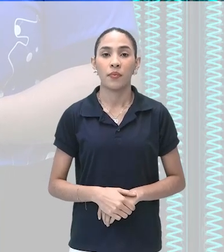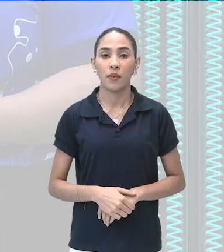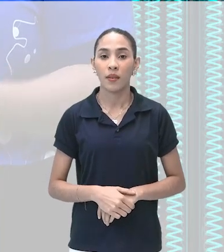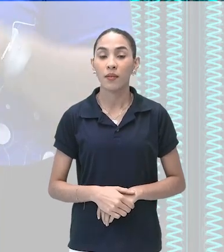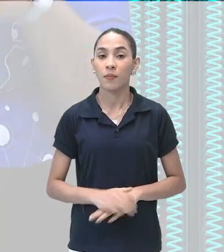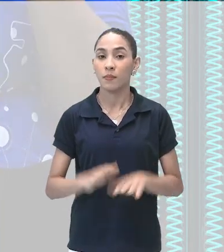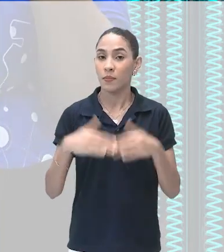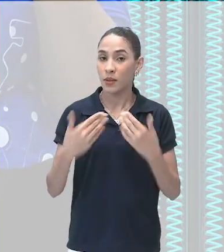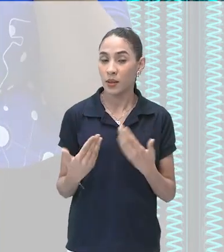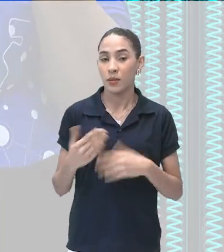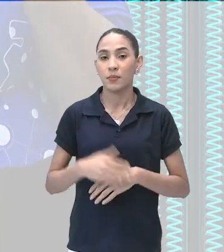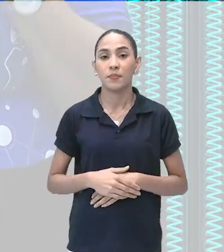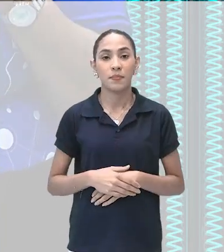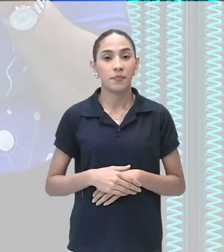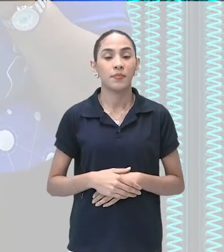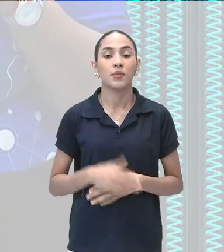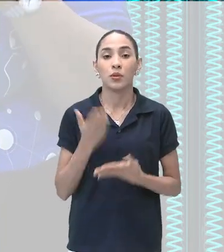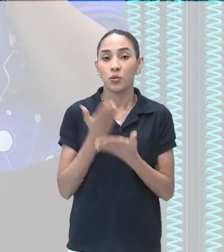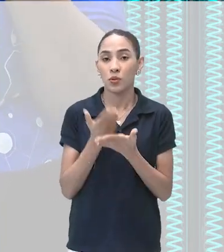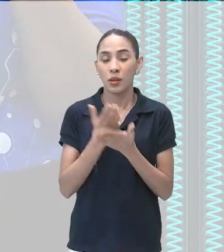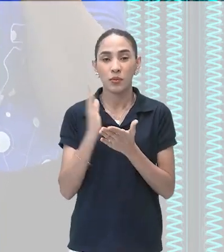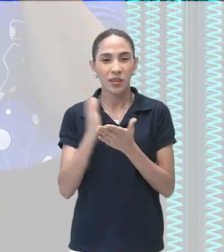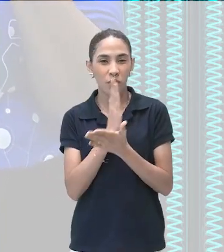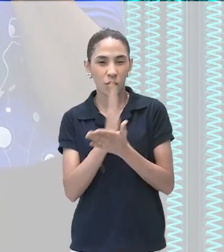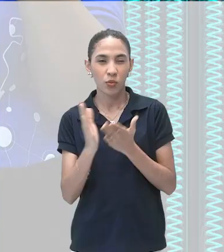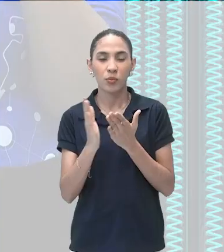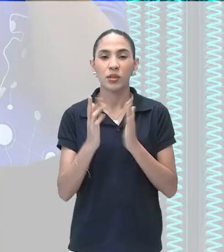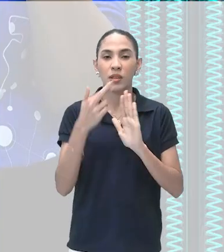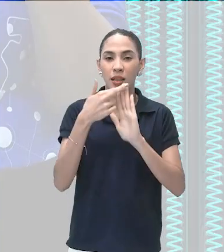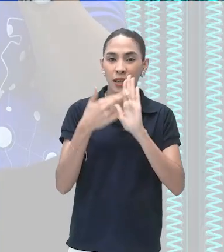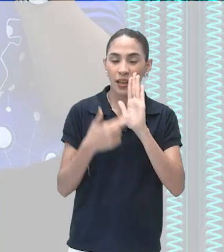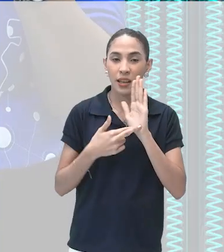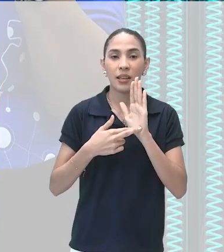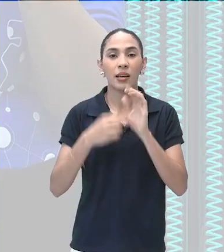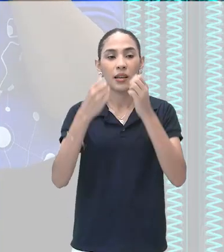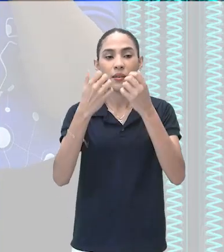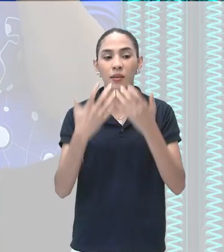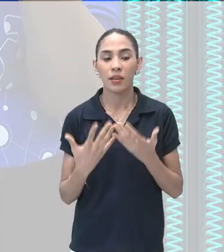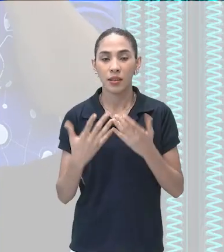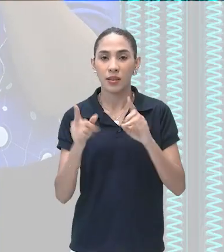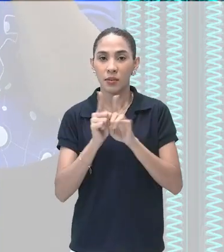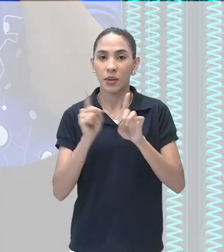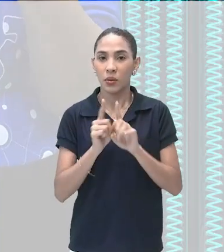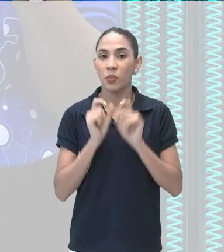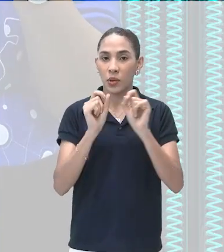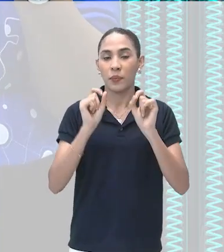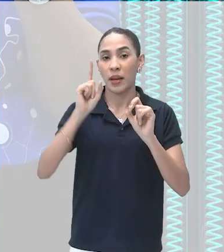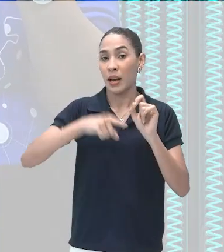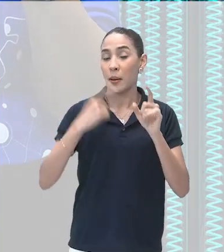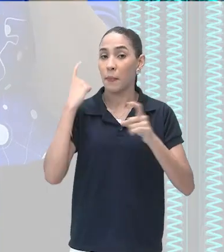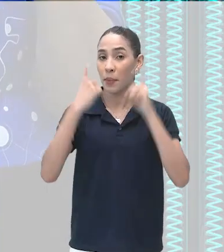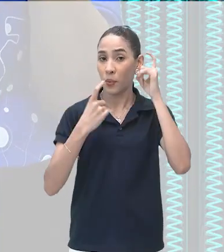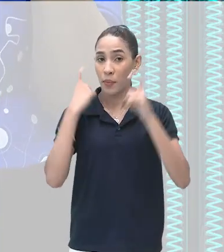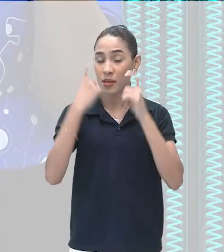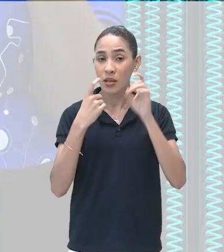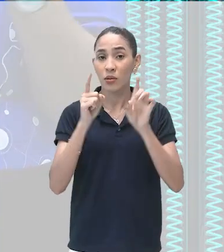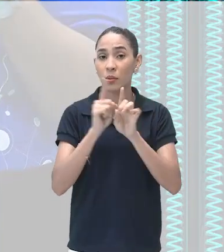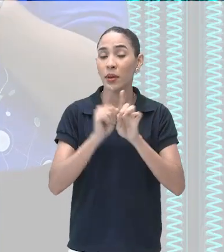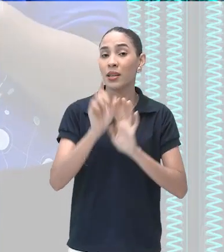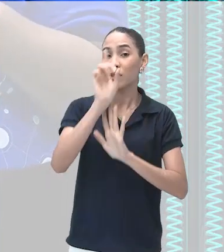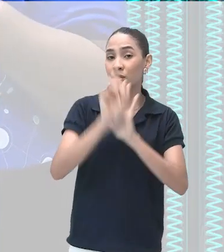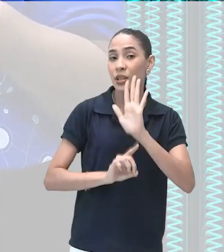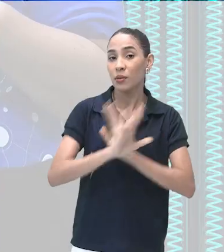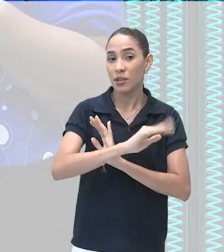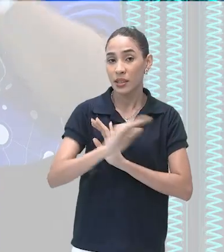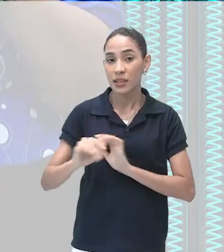Então, nós vimos aí alguns princípios, selecionamos alguns que demonstram para nós que esta é uma preocupação, né, sobre os direitos